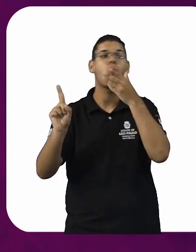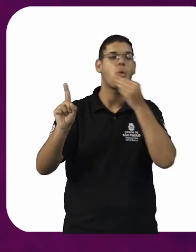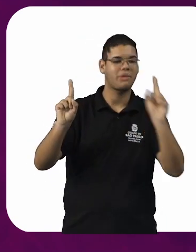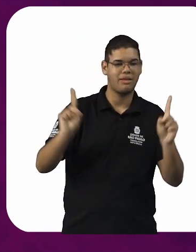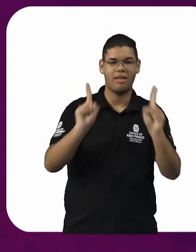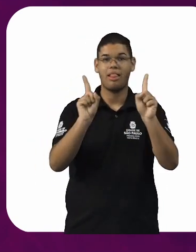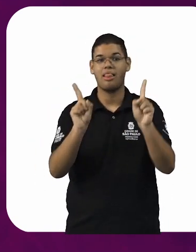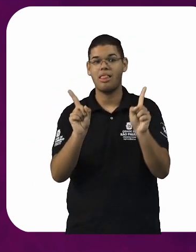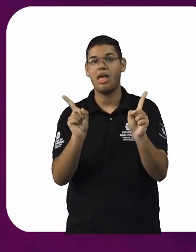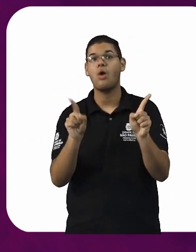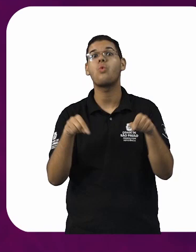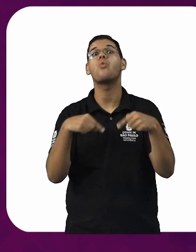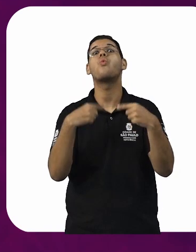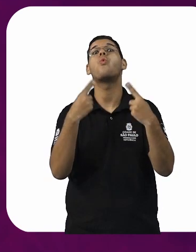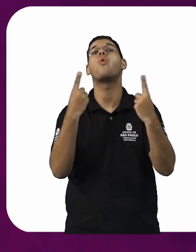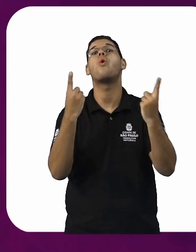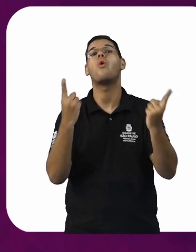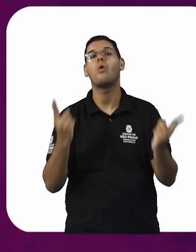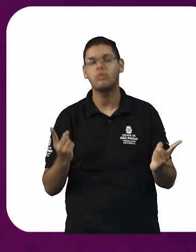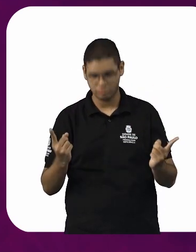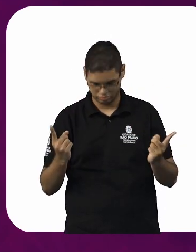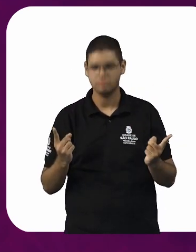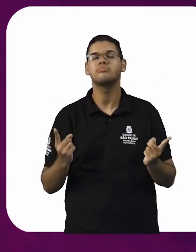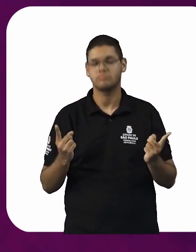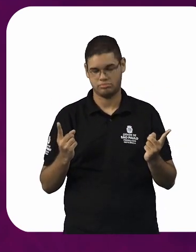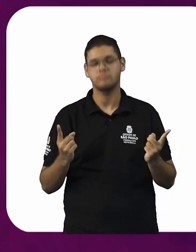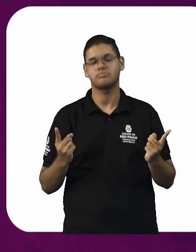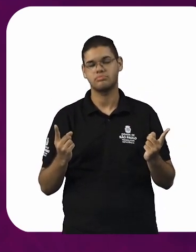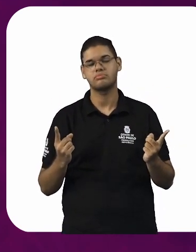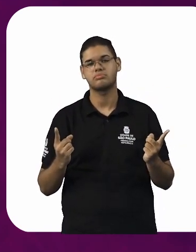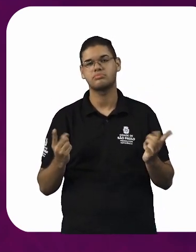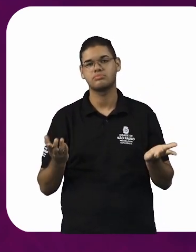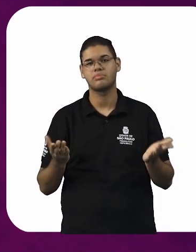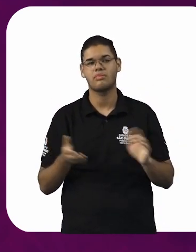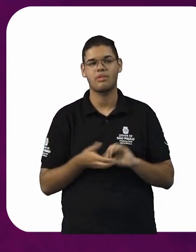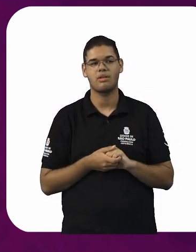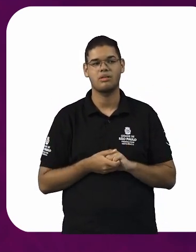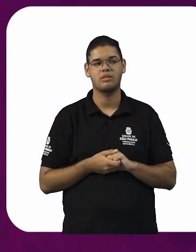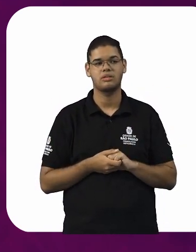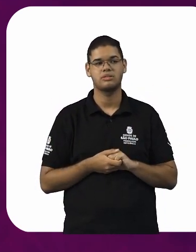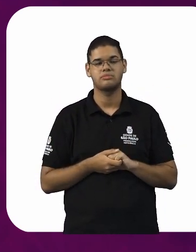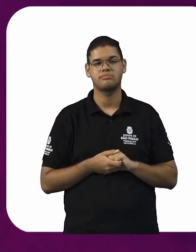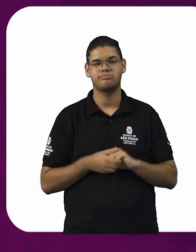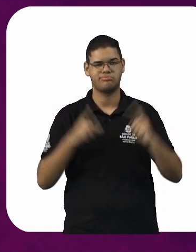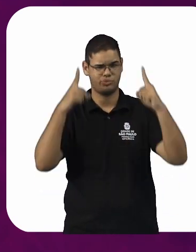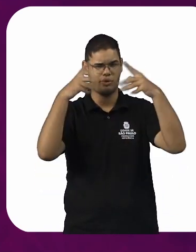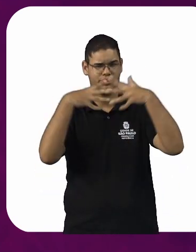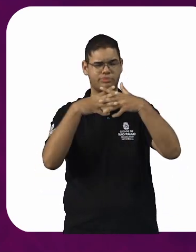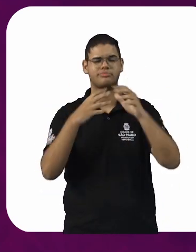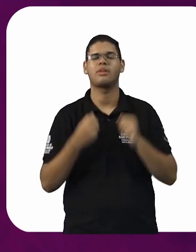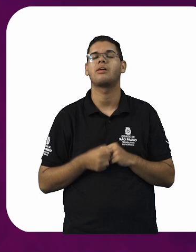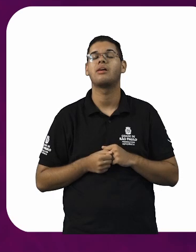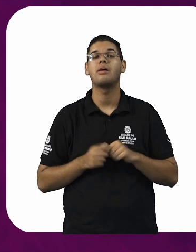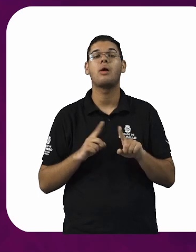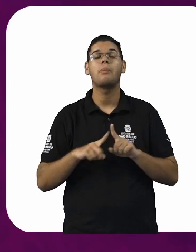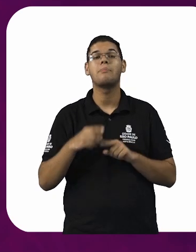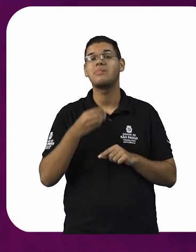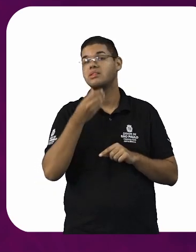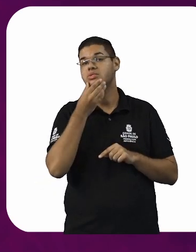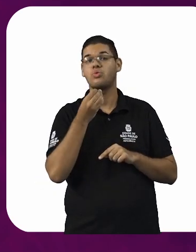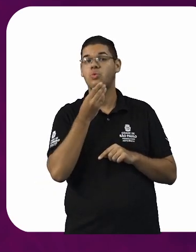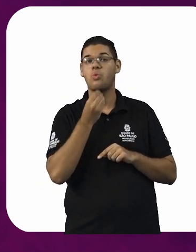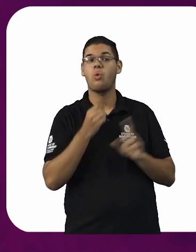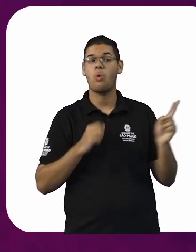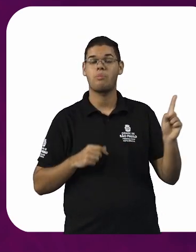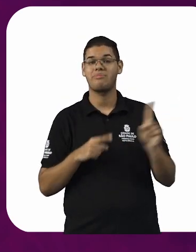como categoria filosófica. Ou seja, o homem como a pessoa hegemônica na sociedade,